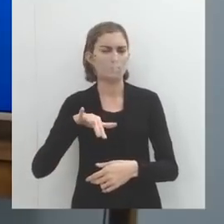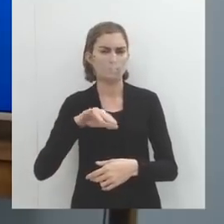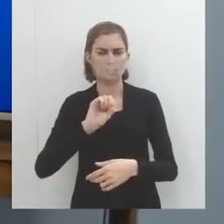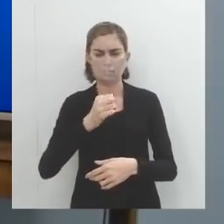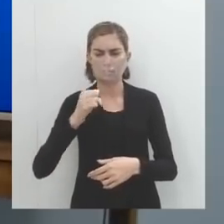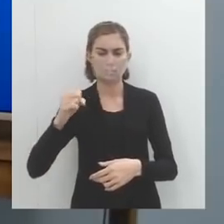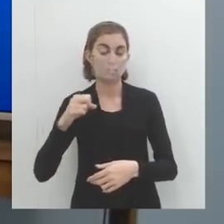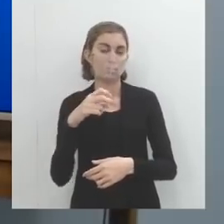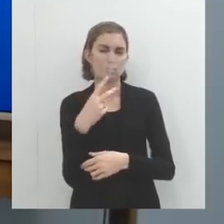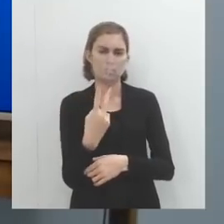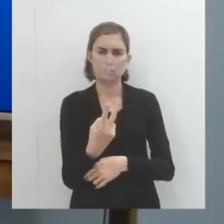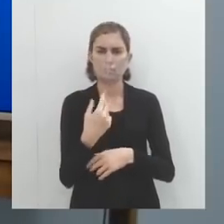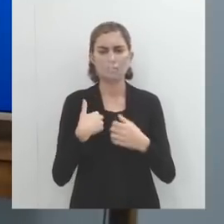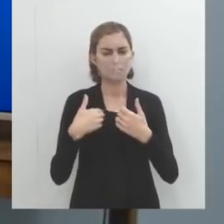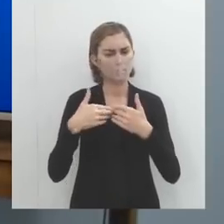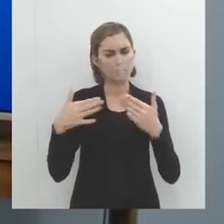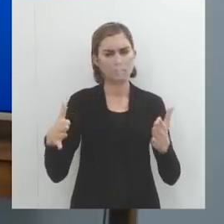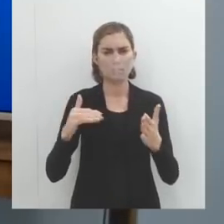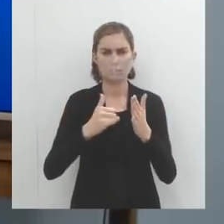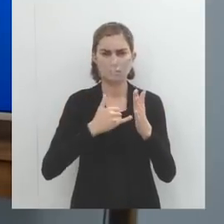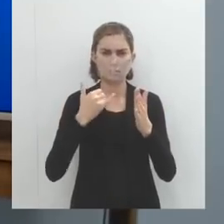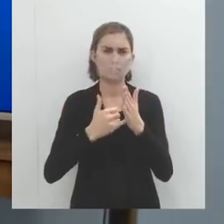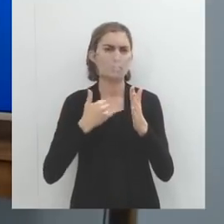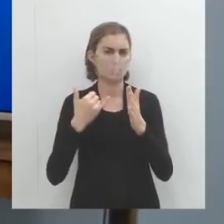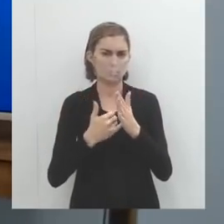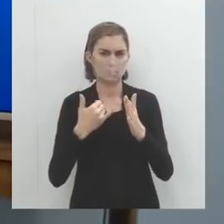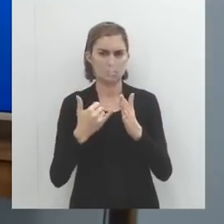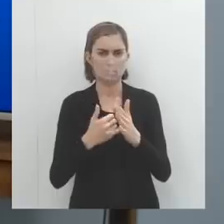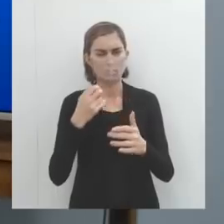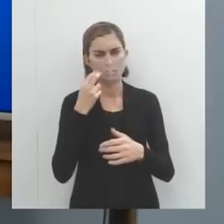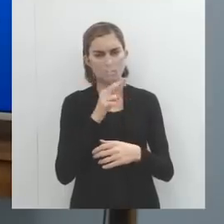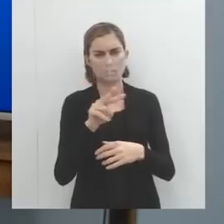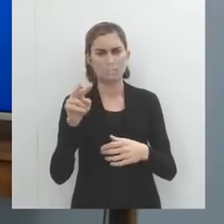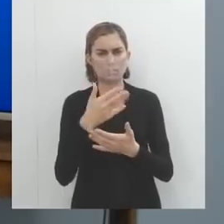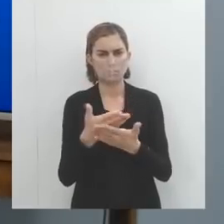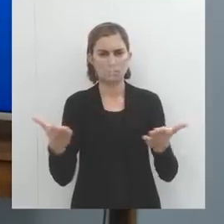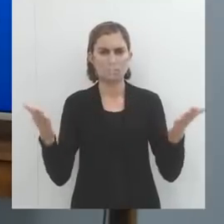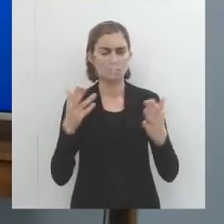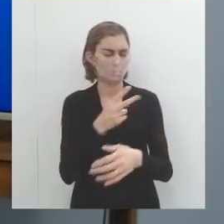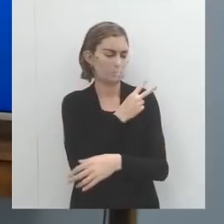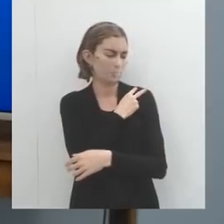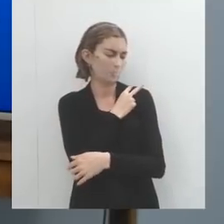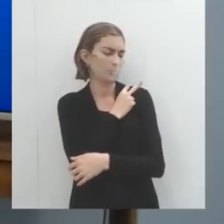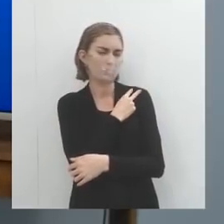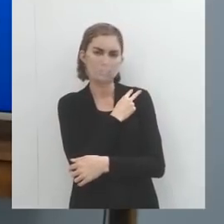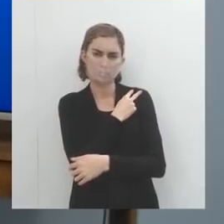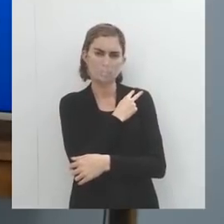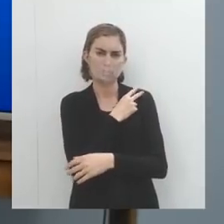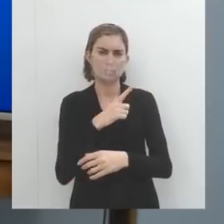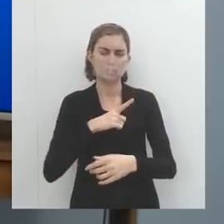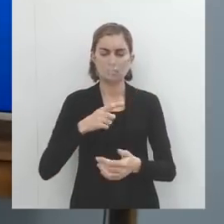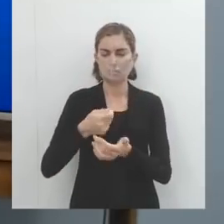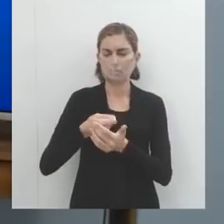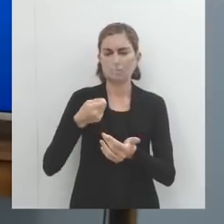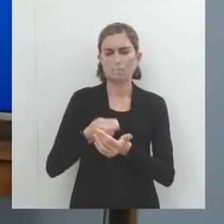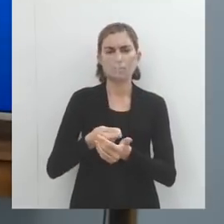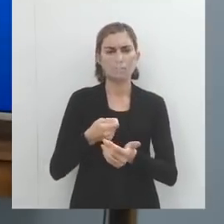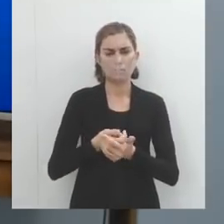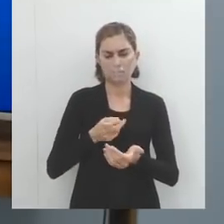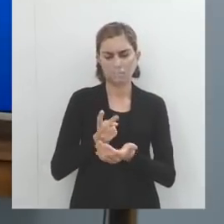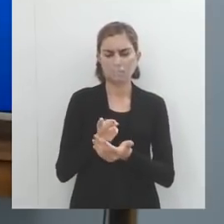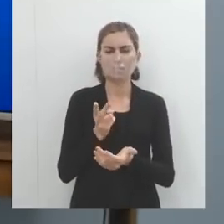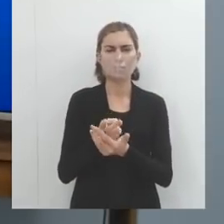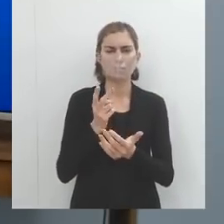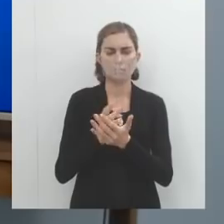2, vai abrir as inscrições, tá? Ei, menino, olha pra mim. Você que é do segundo ano, você tem a obrigação de continuar